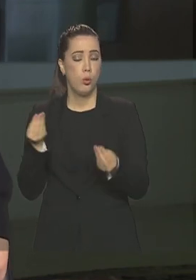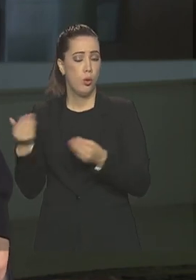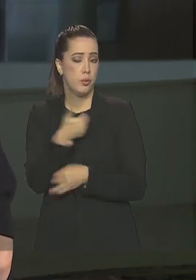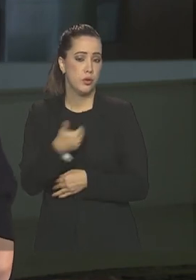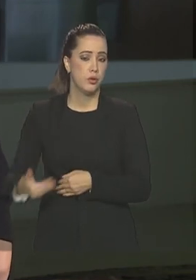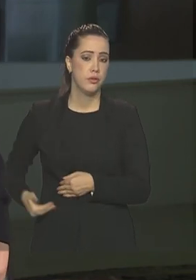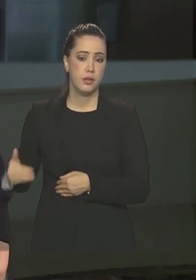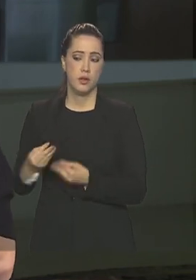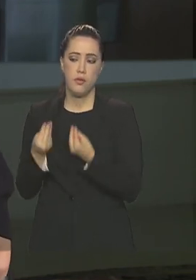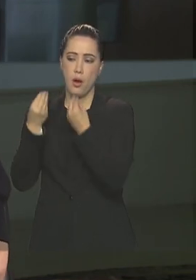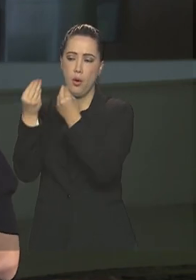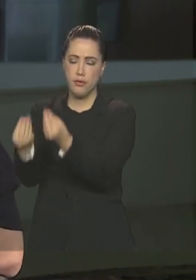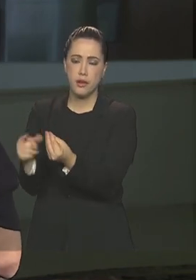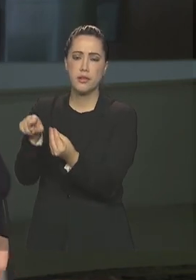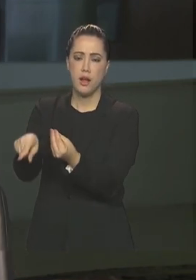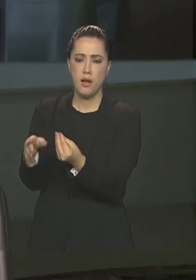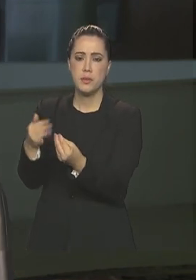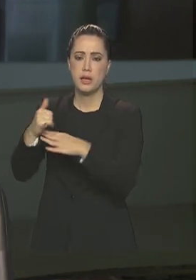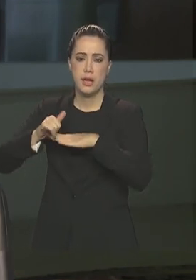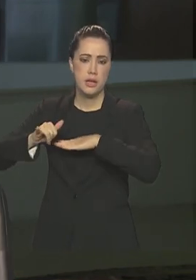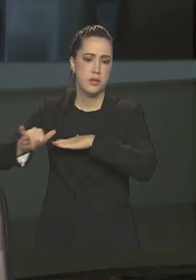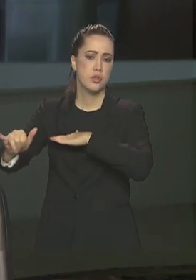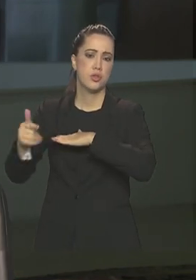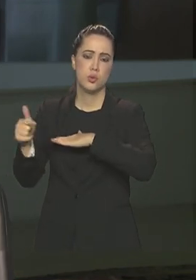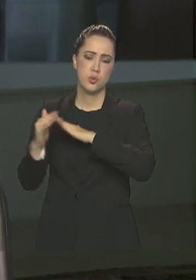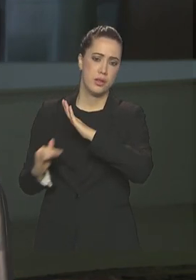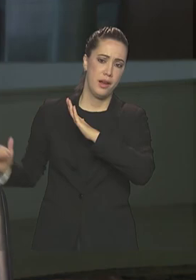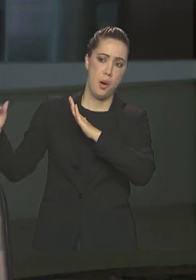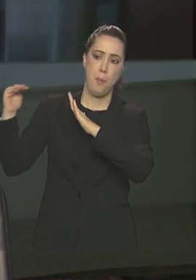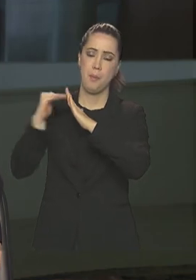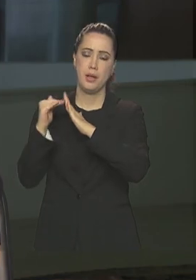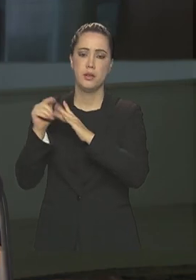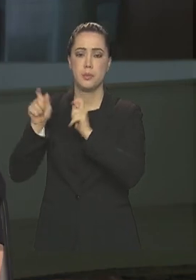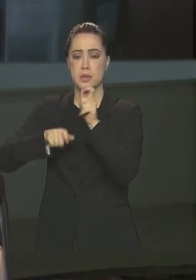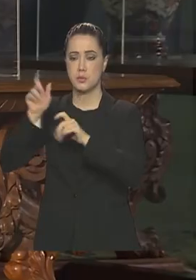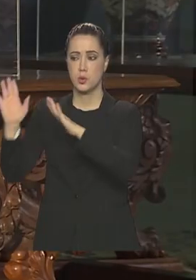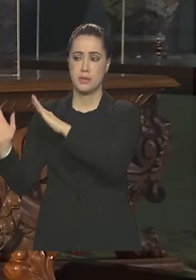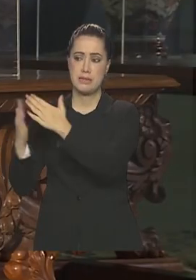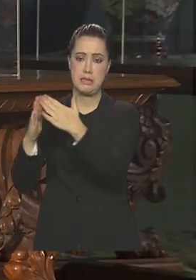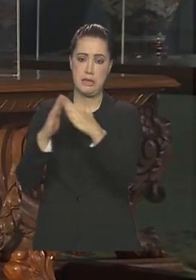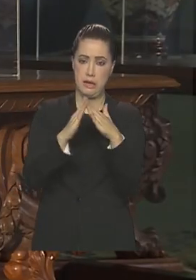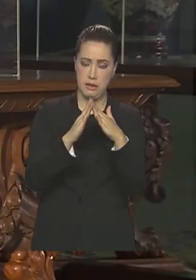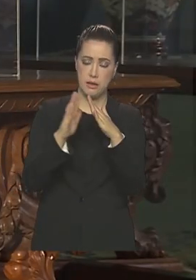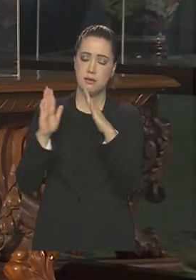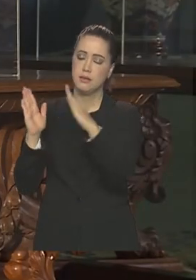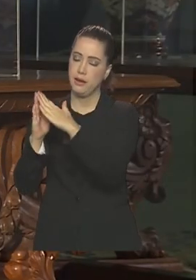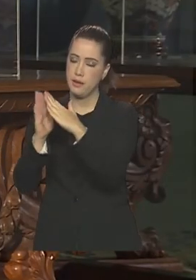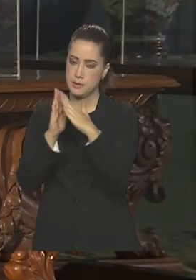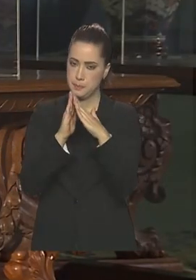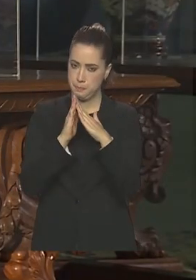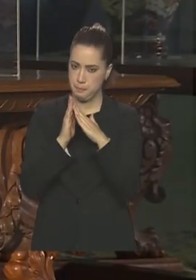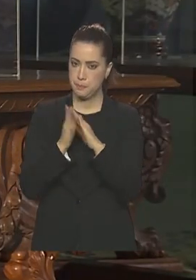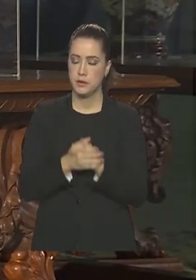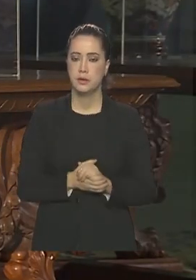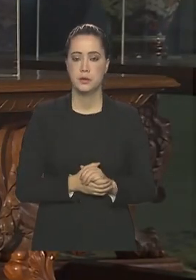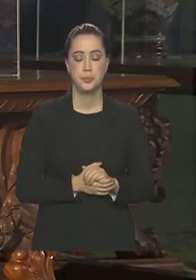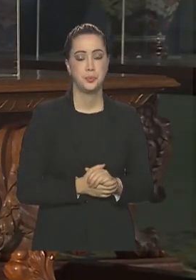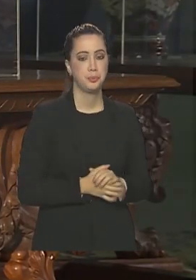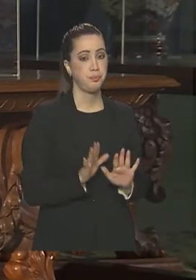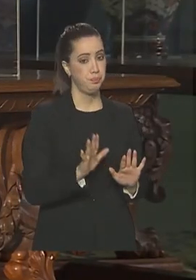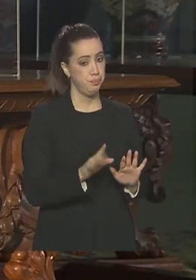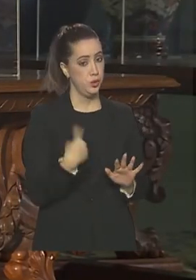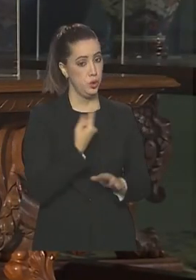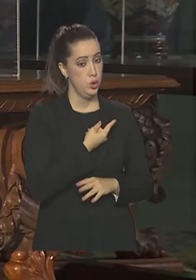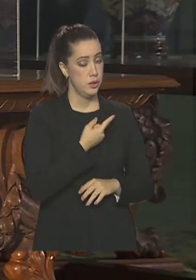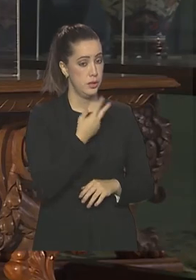garantir que a conta de luz não vai aumentar para o consumidor? Nós temos duas preocupações principais. A primeira,